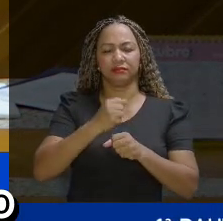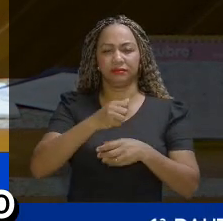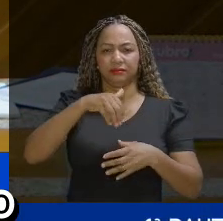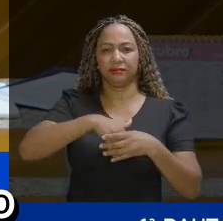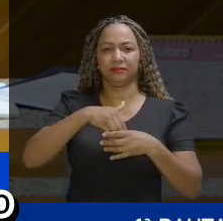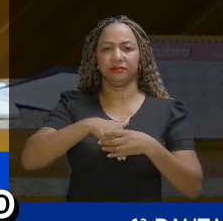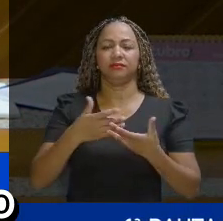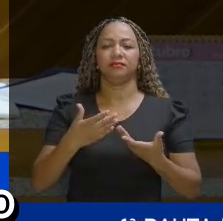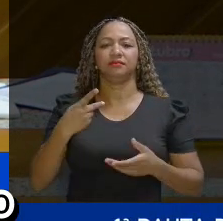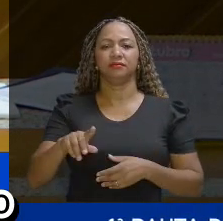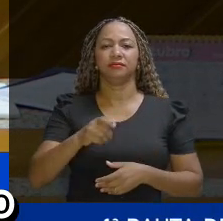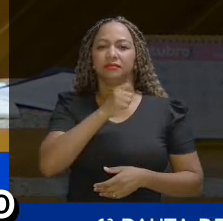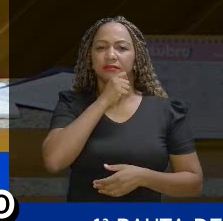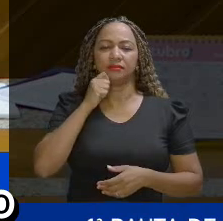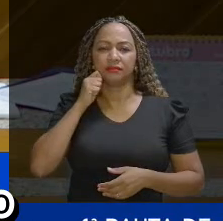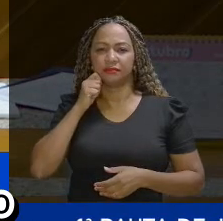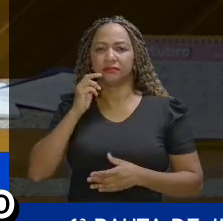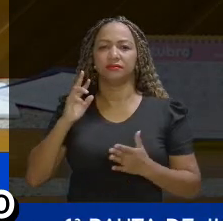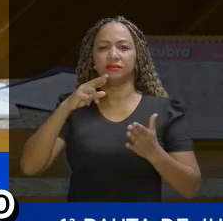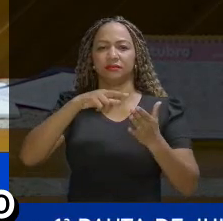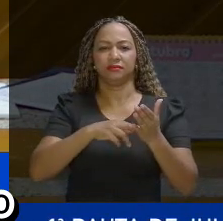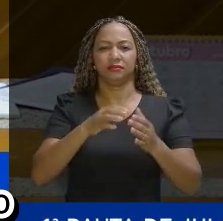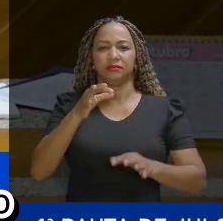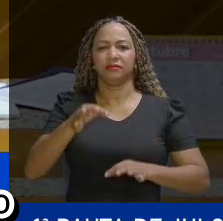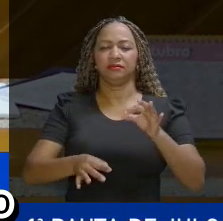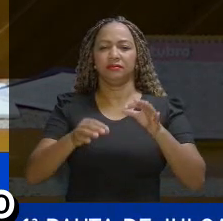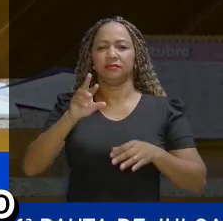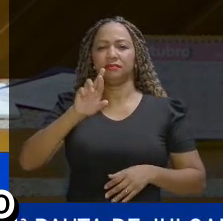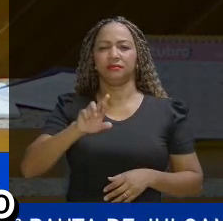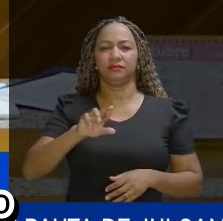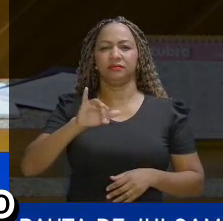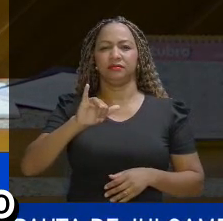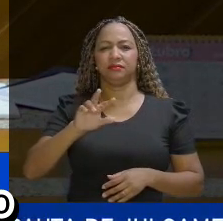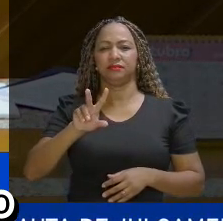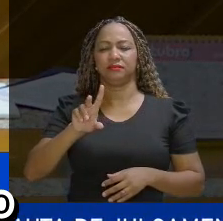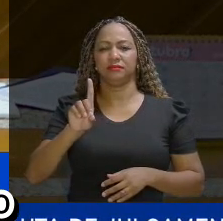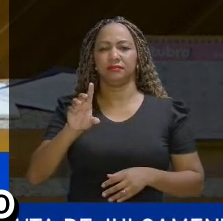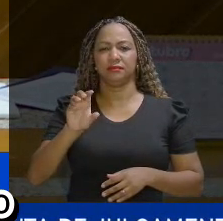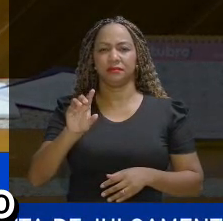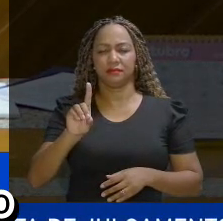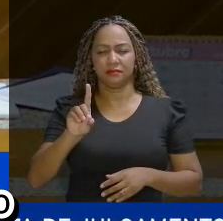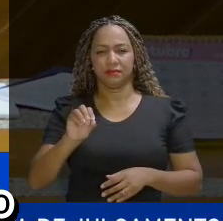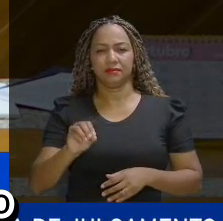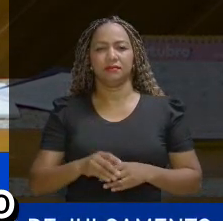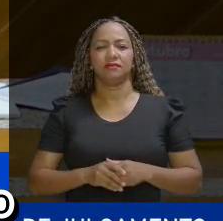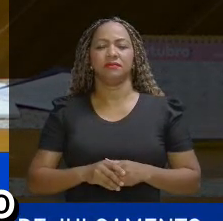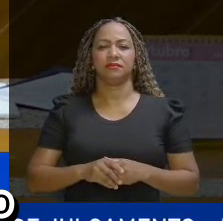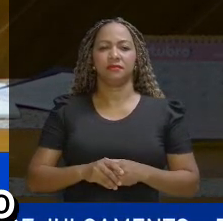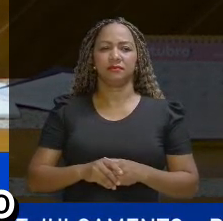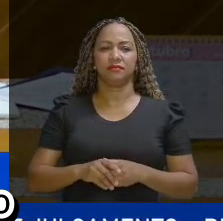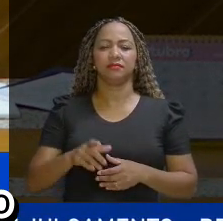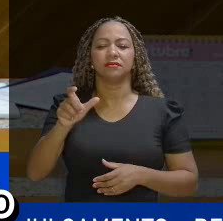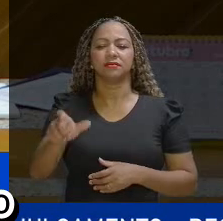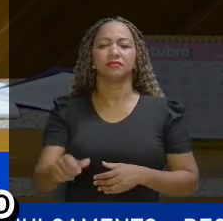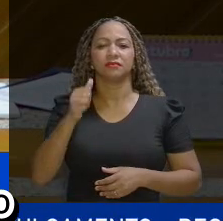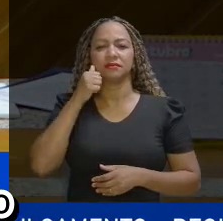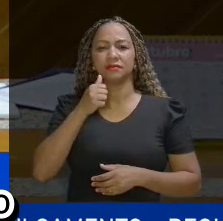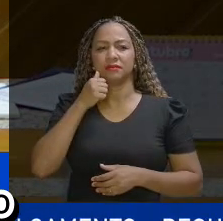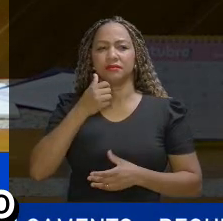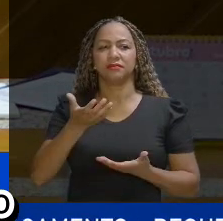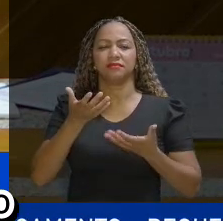2024. A origem é Macapá, o relator é o juiz Rivaldo Valente, requerente é Cleia Mesquita Isabel